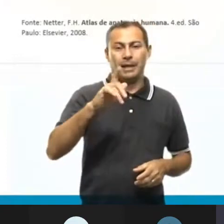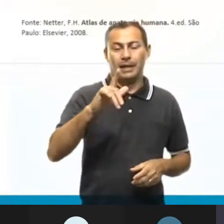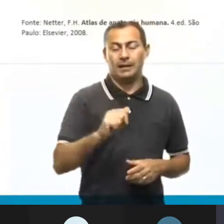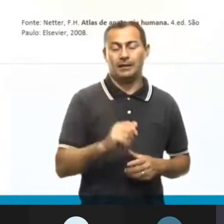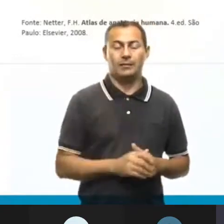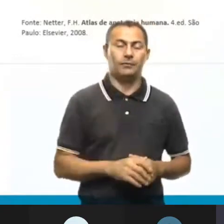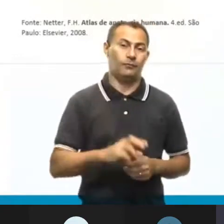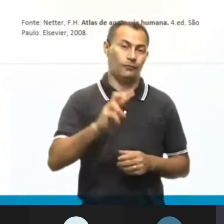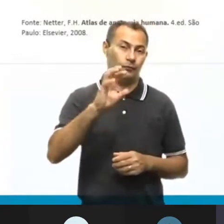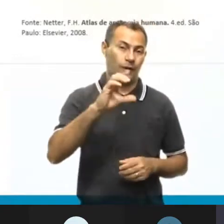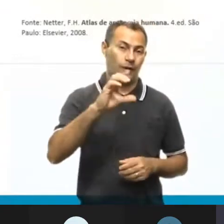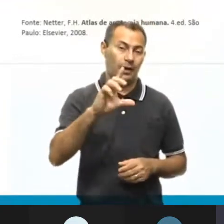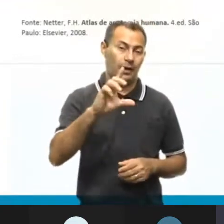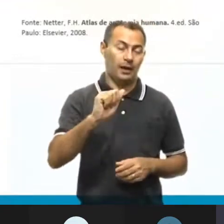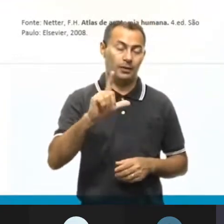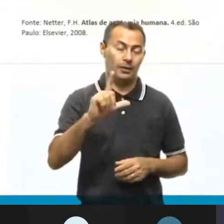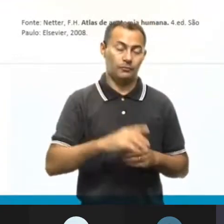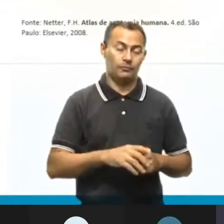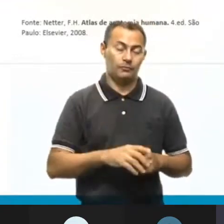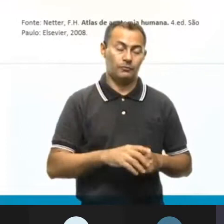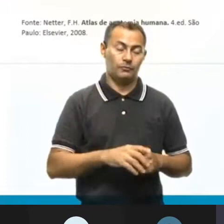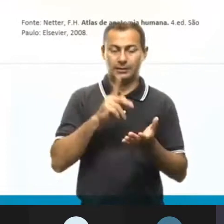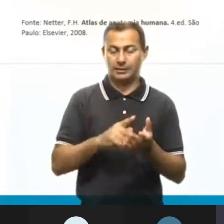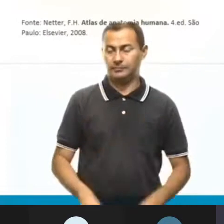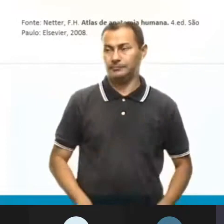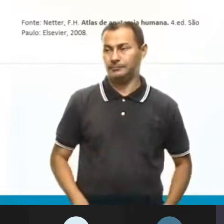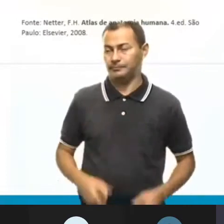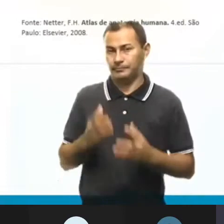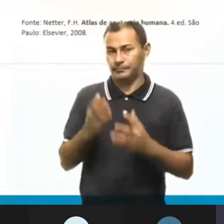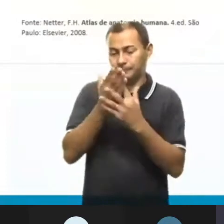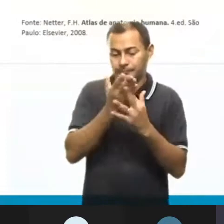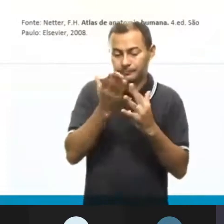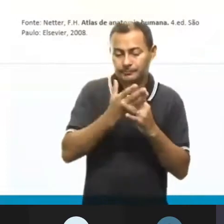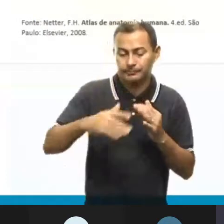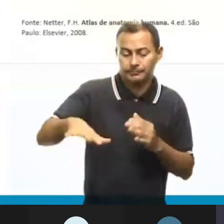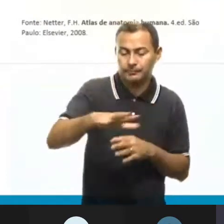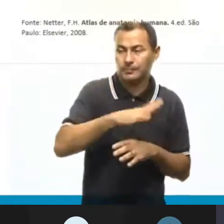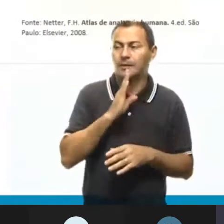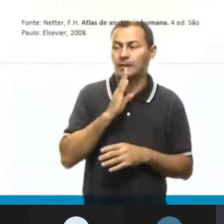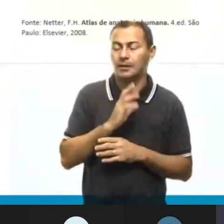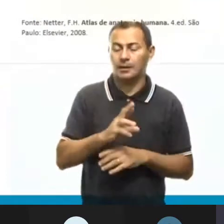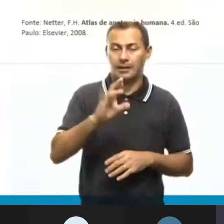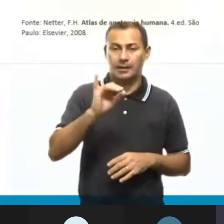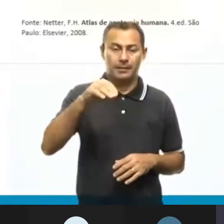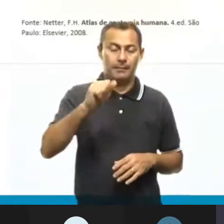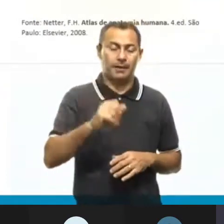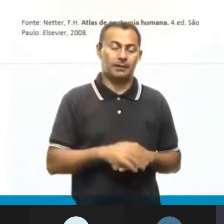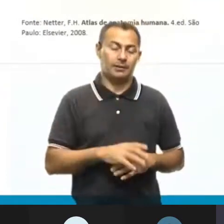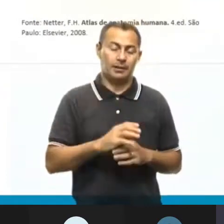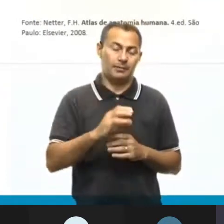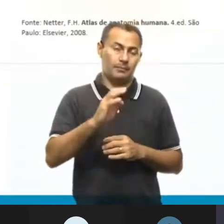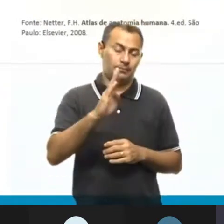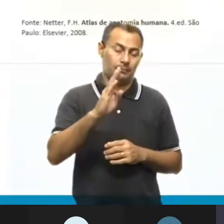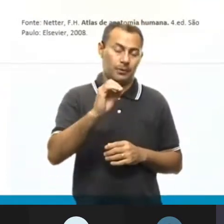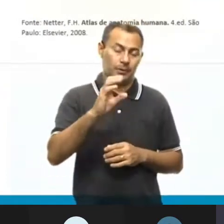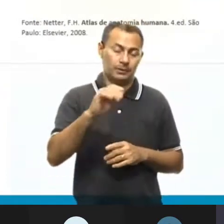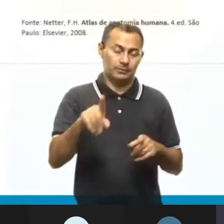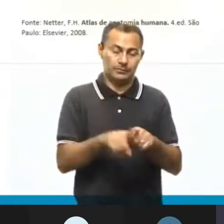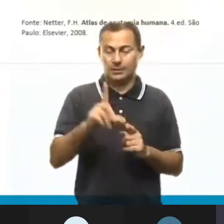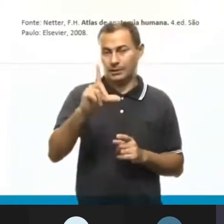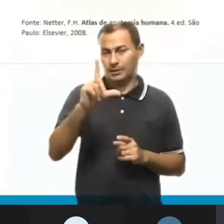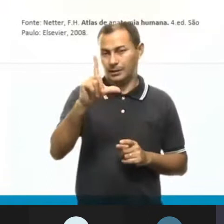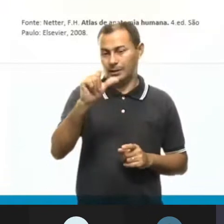vocal verdadeira, tá? O espaço, né, aqui entre elas é chamado de rima da glote, tá? Então, o